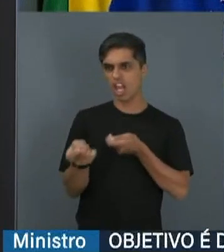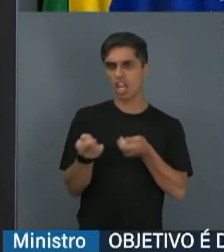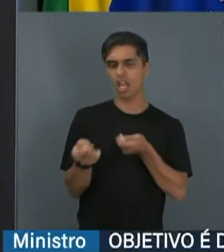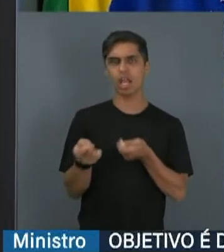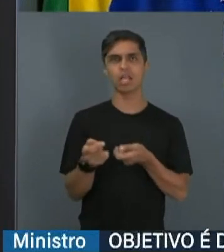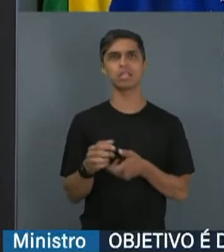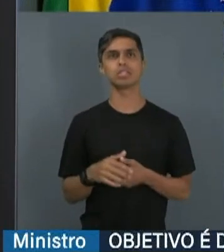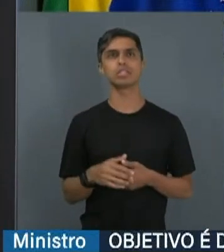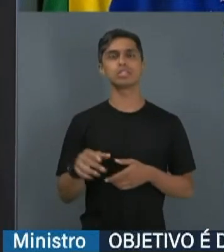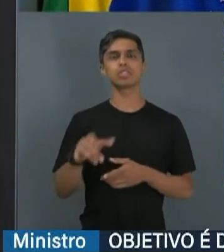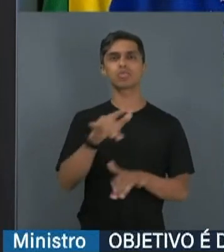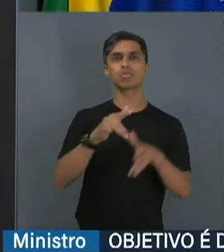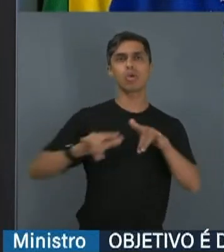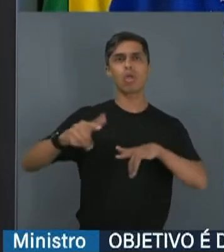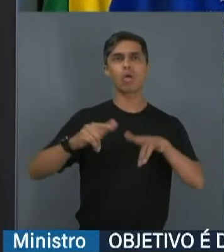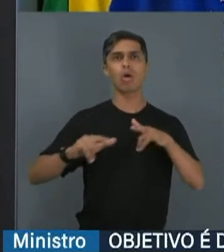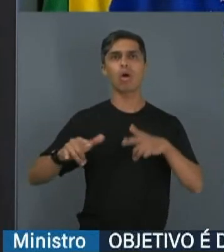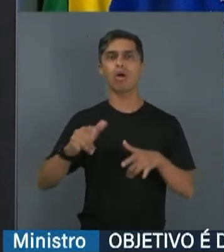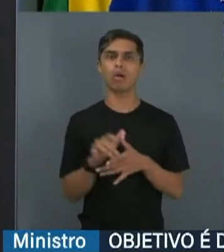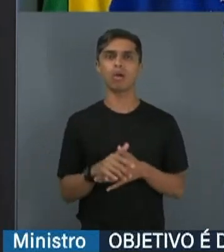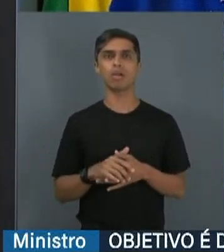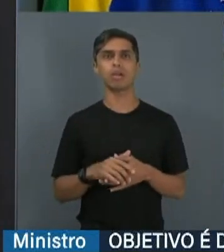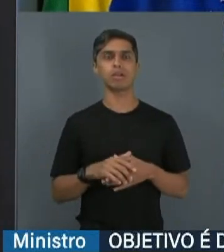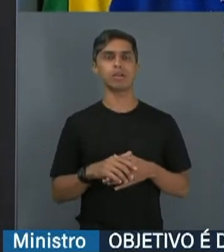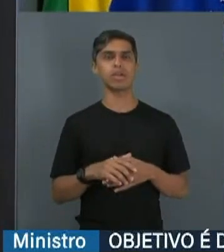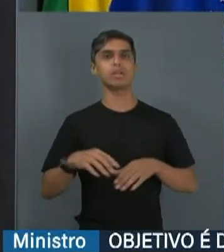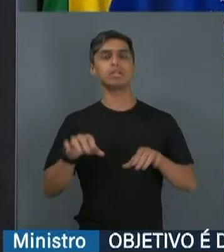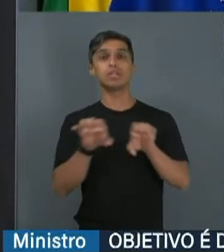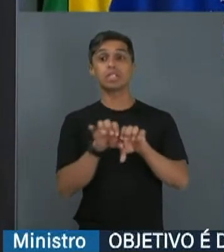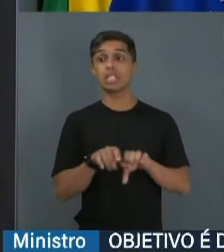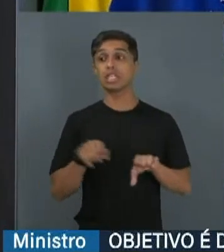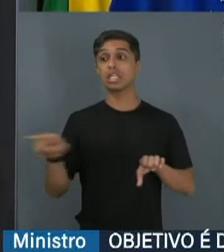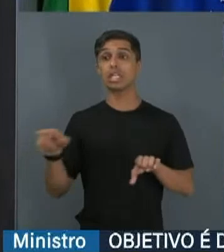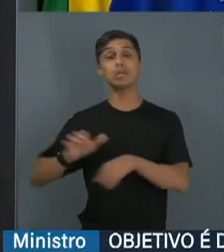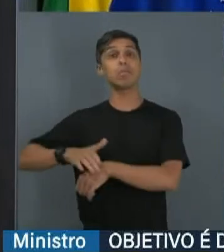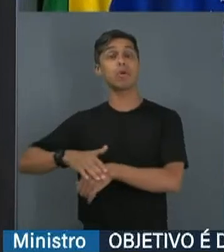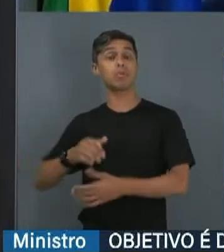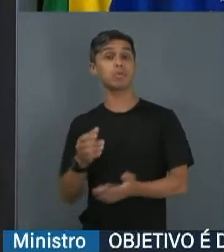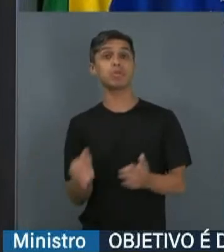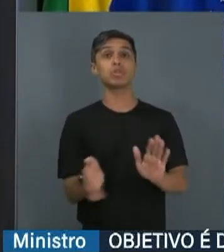as máquinas, as estruturas, que muitas vezes eles indicaram